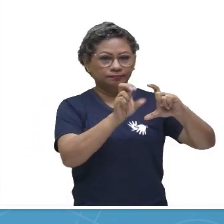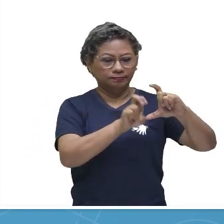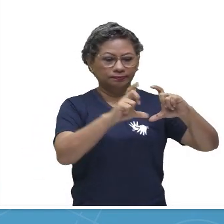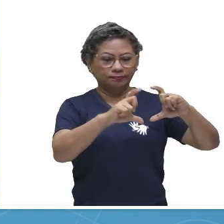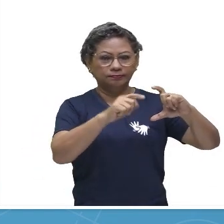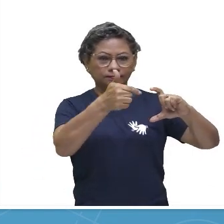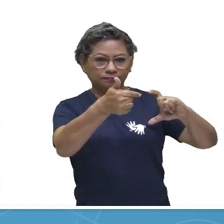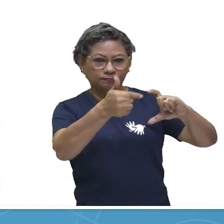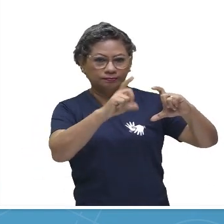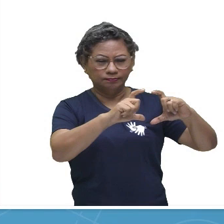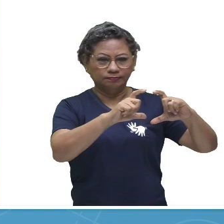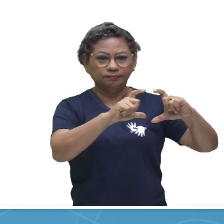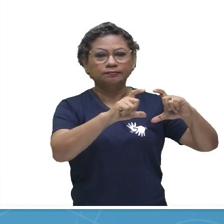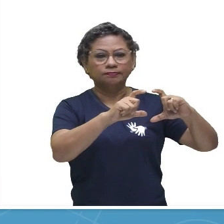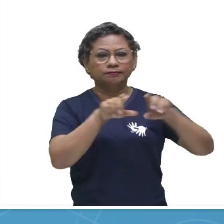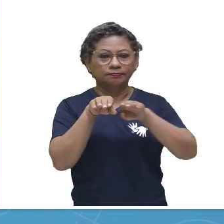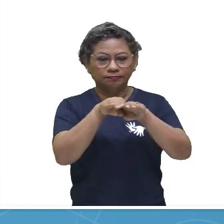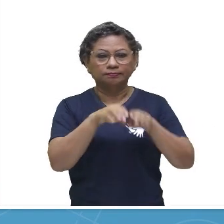5 ao quadrado, 25.